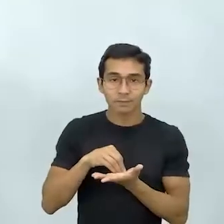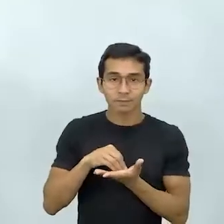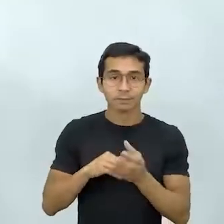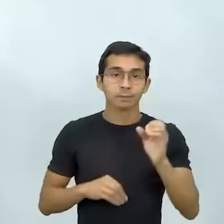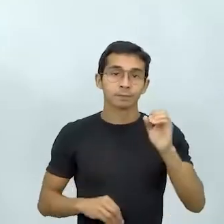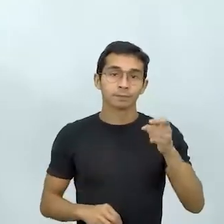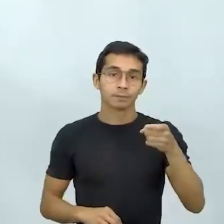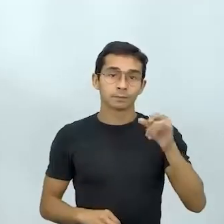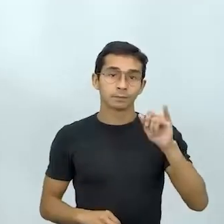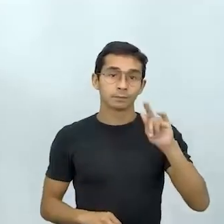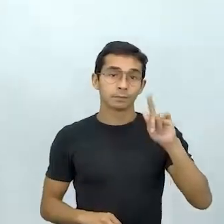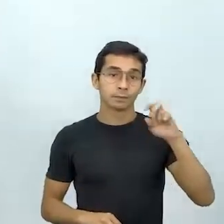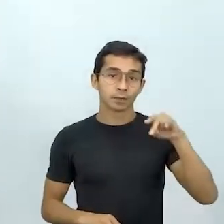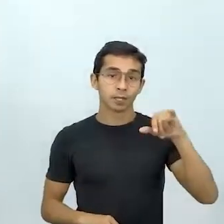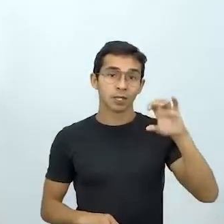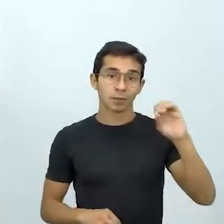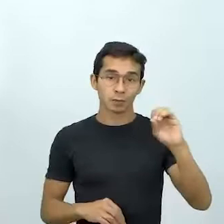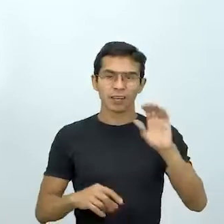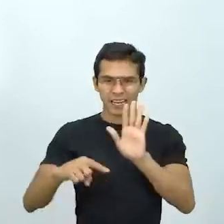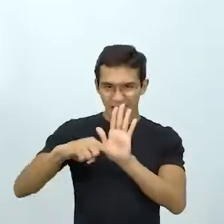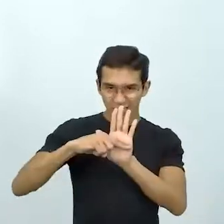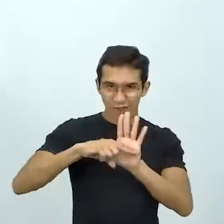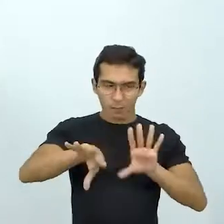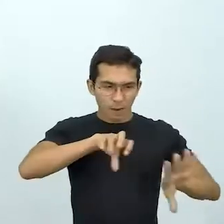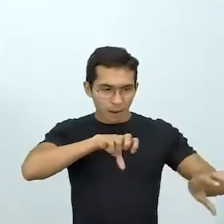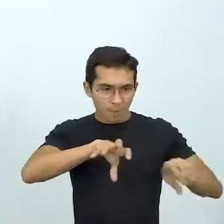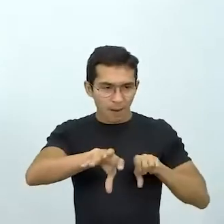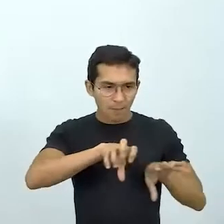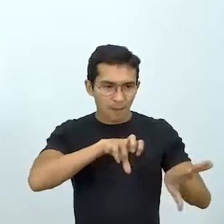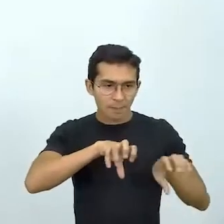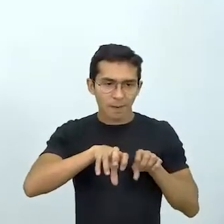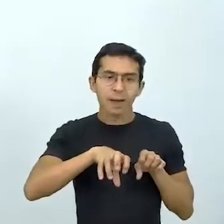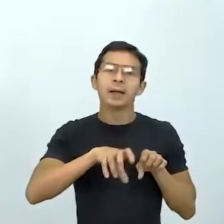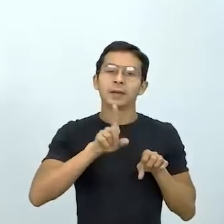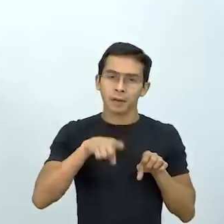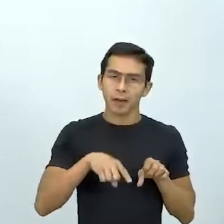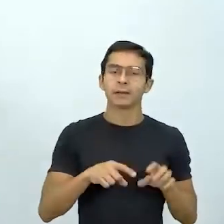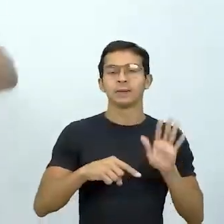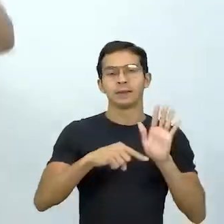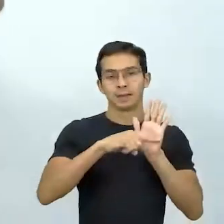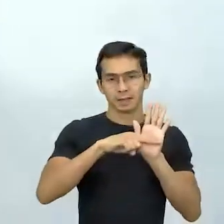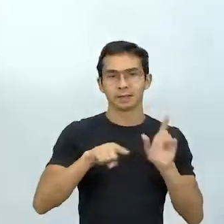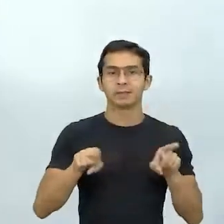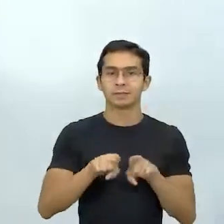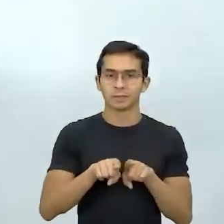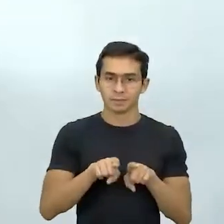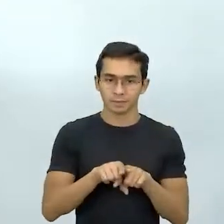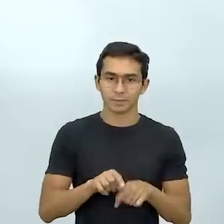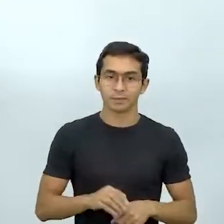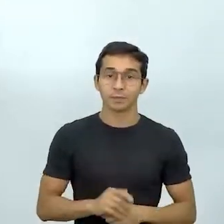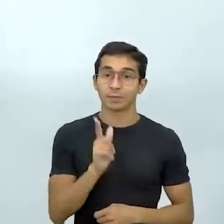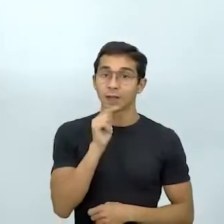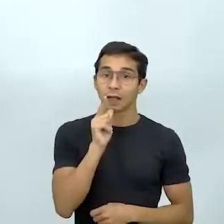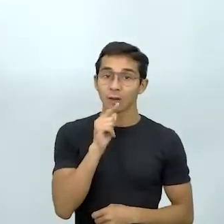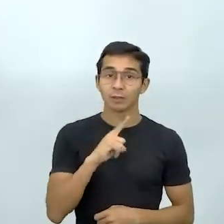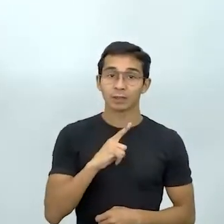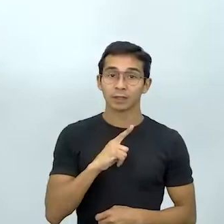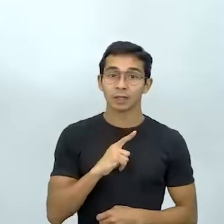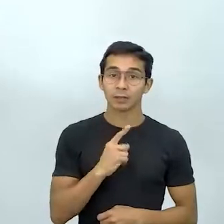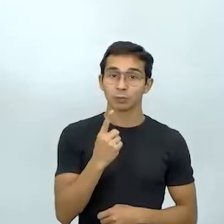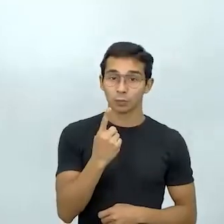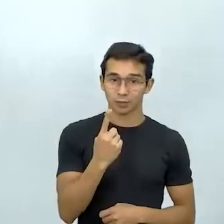carga negativa para ele, ele forma uma carga parcial negativa também. E a água então vai ter dois polos, um